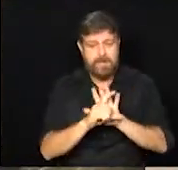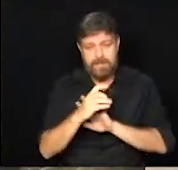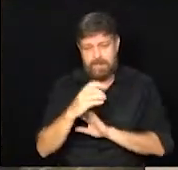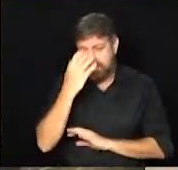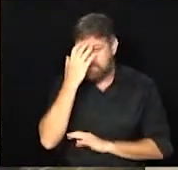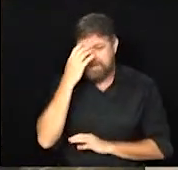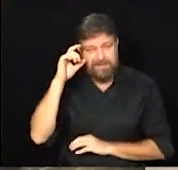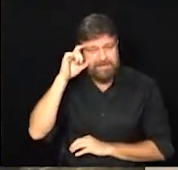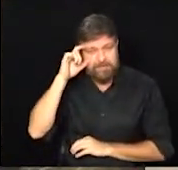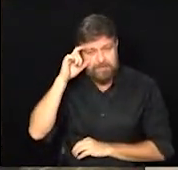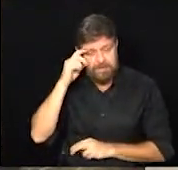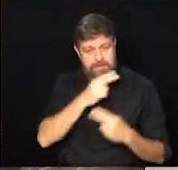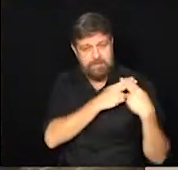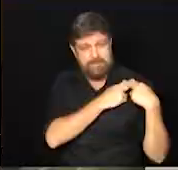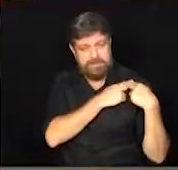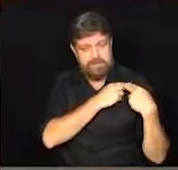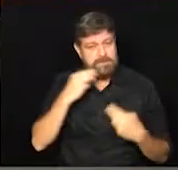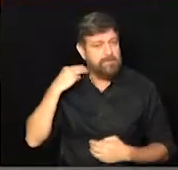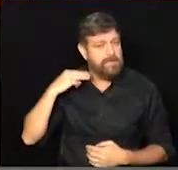vereadora Mariana Conte.